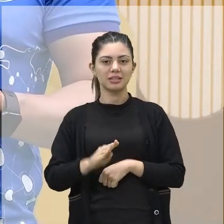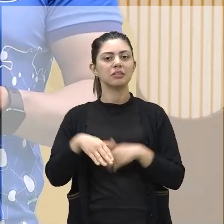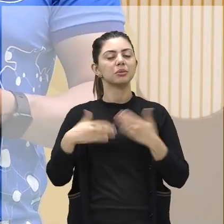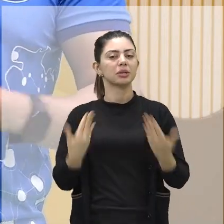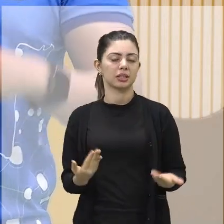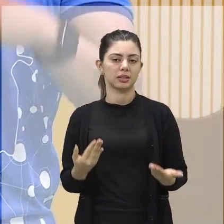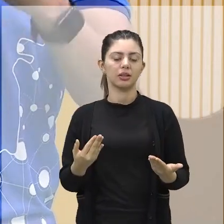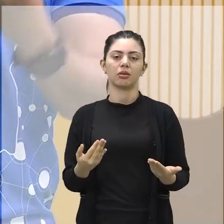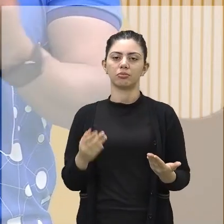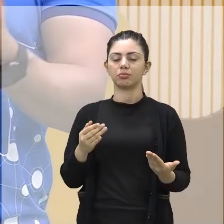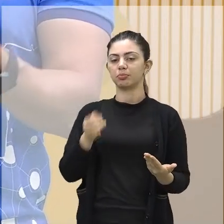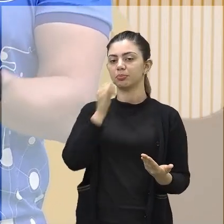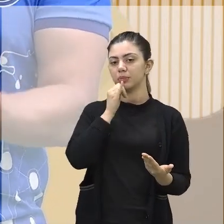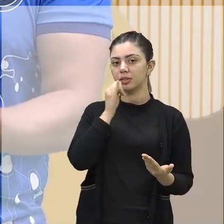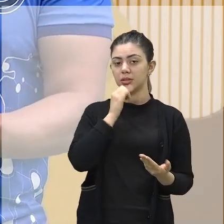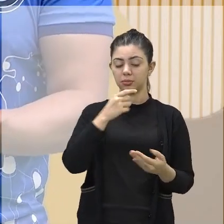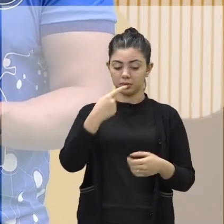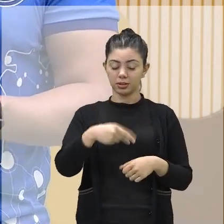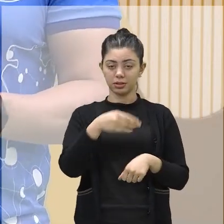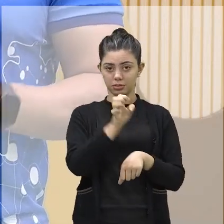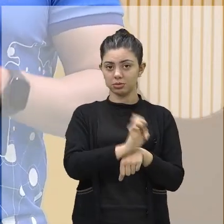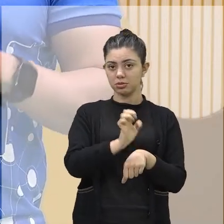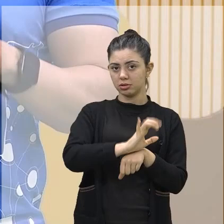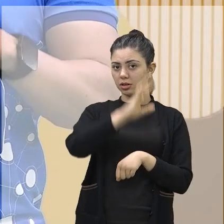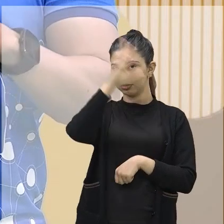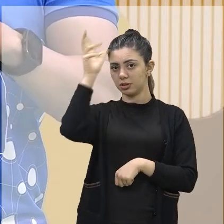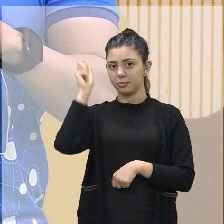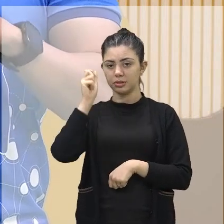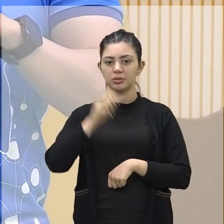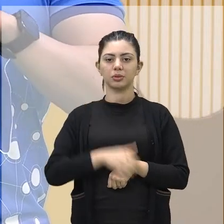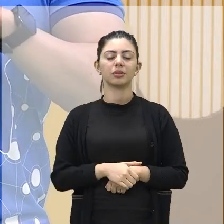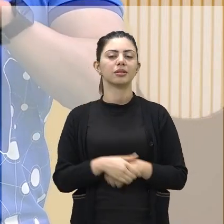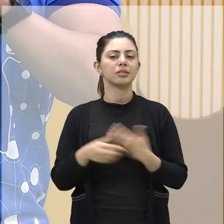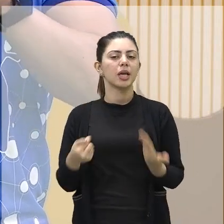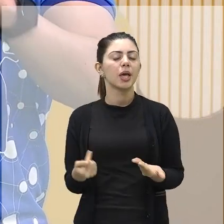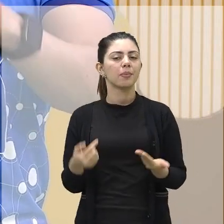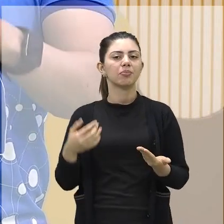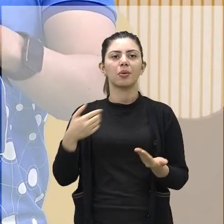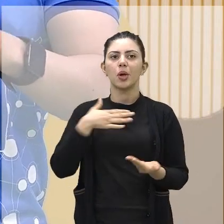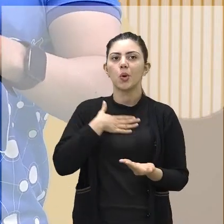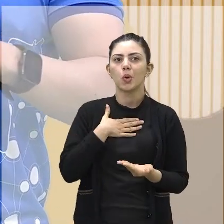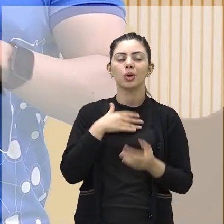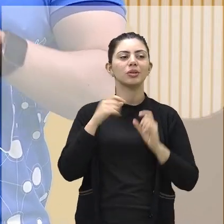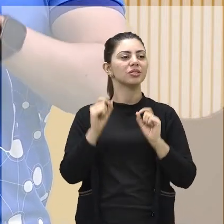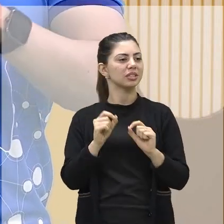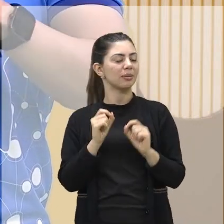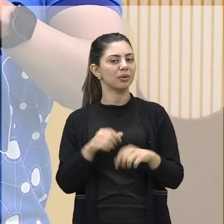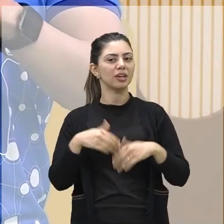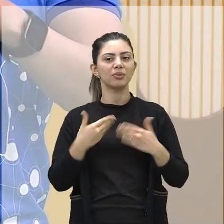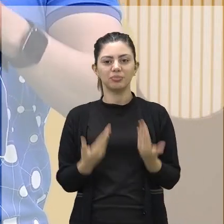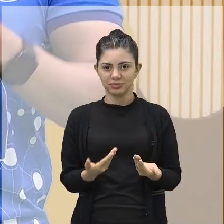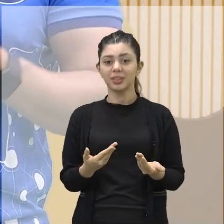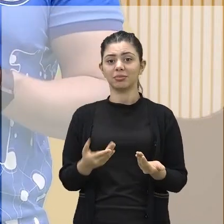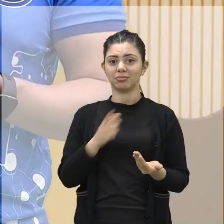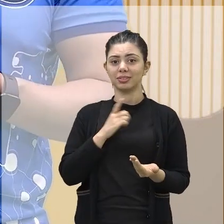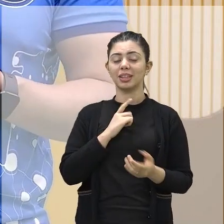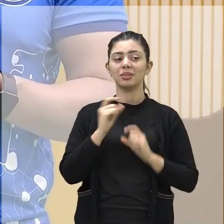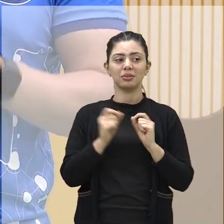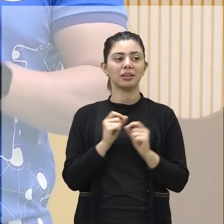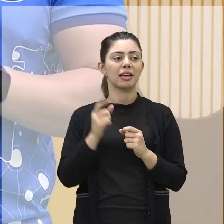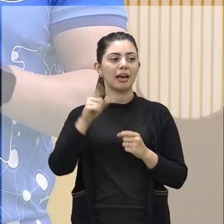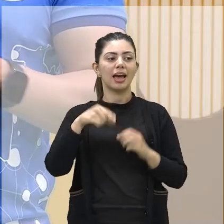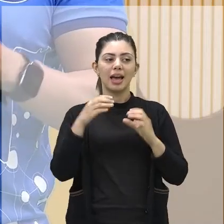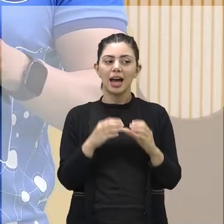escala menor, no caso o estado do Amazonas, por exemplo, eu acho muito engraçado como o X-Caboquinho, ele se tornou um nosso elemento de